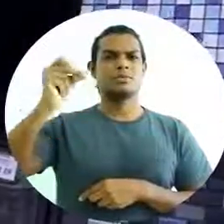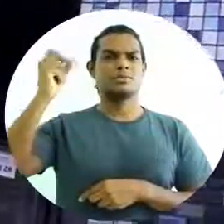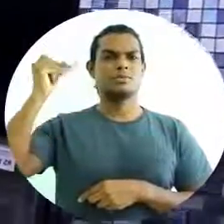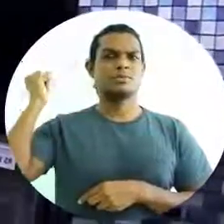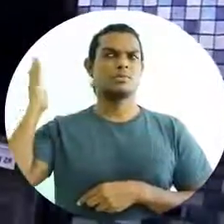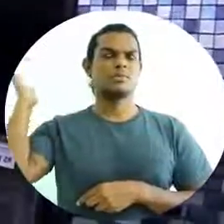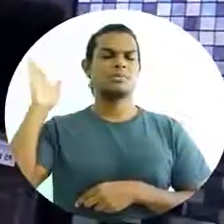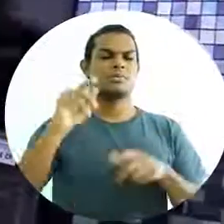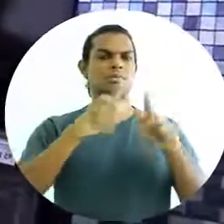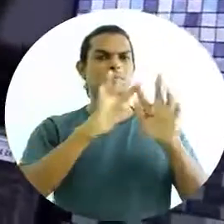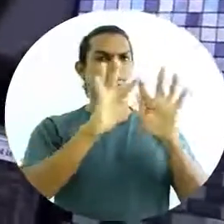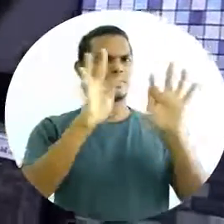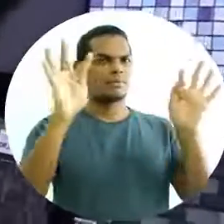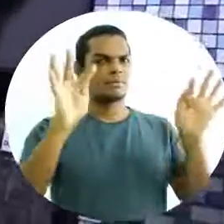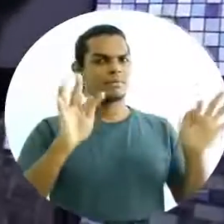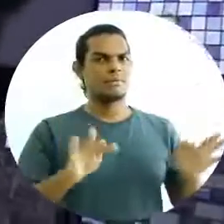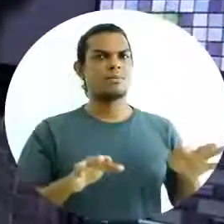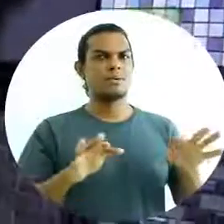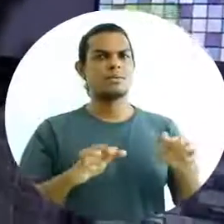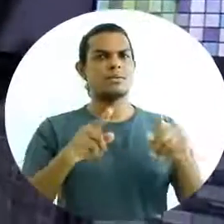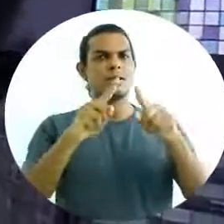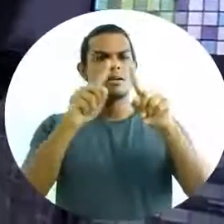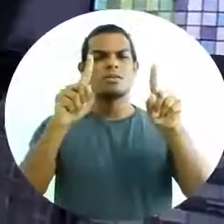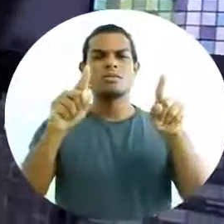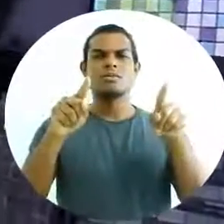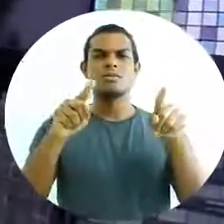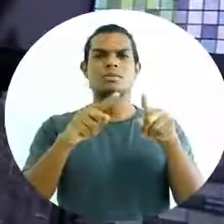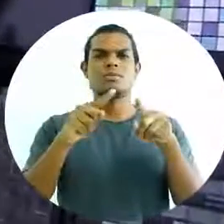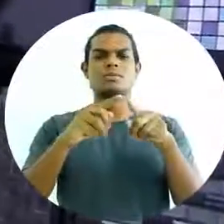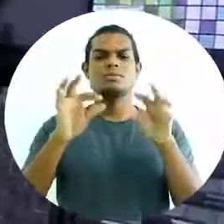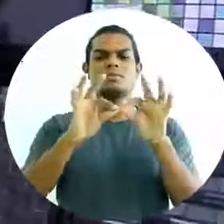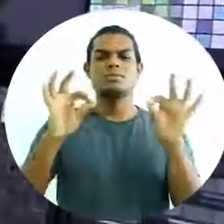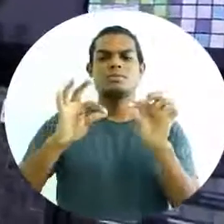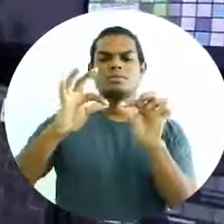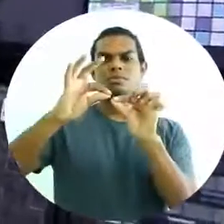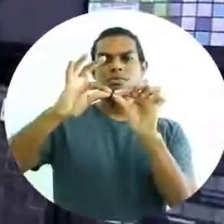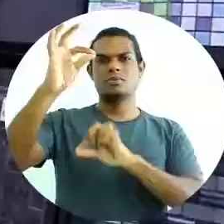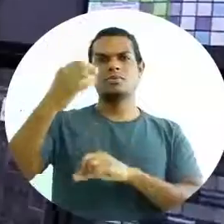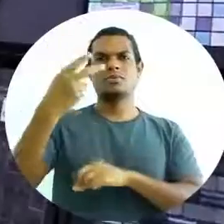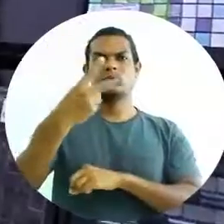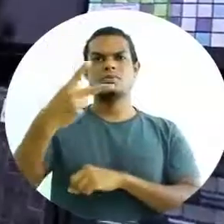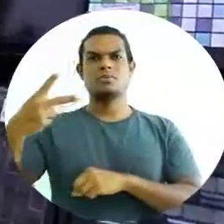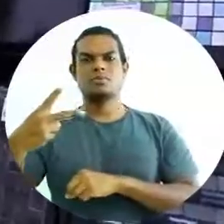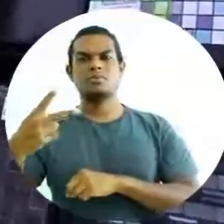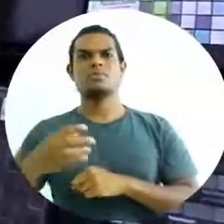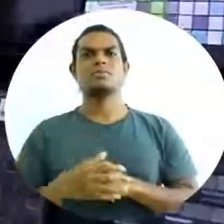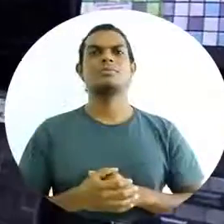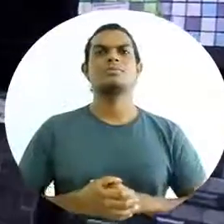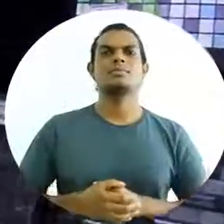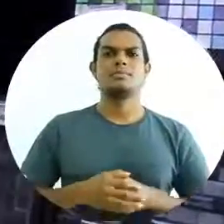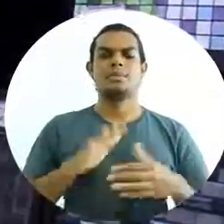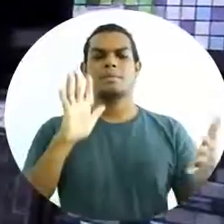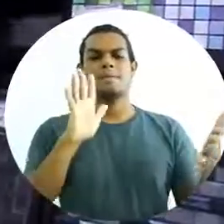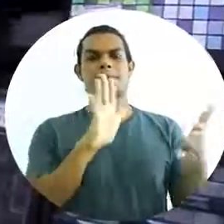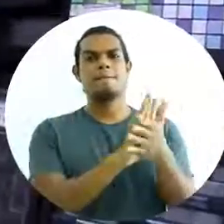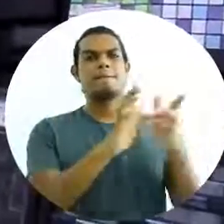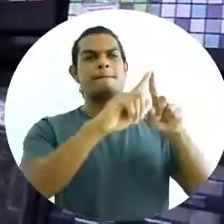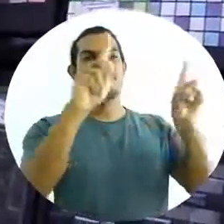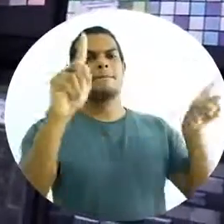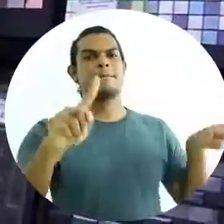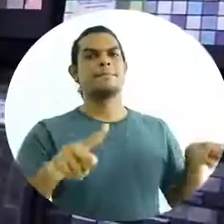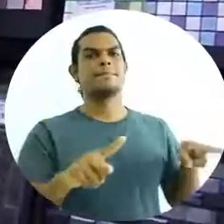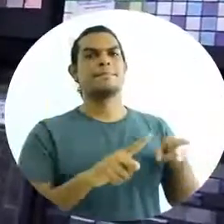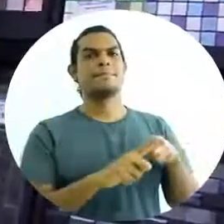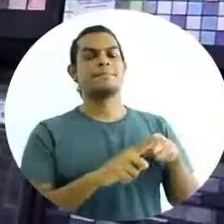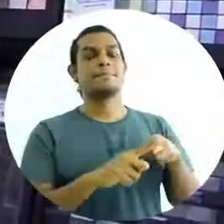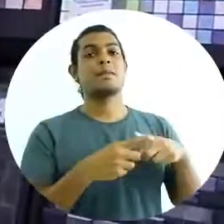sempre apresentada nesse formato de quadradinhos de 2x2, ladeados um ao lado do outro, presos sobre